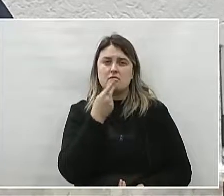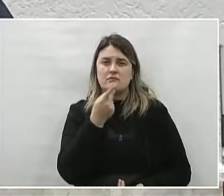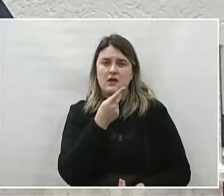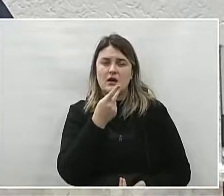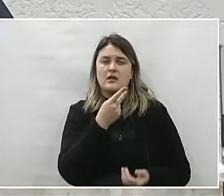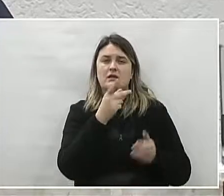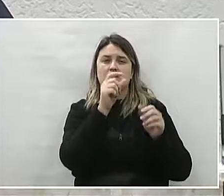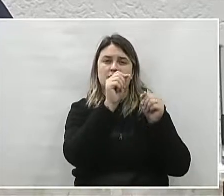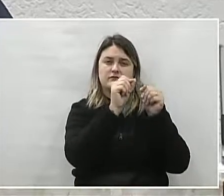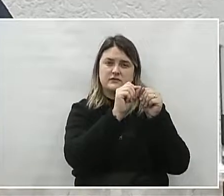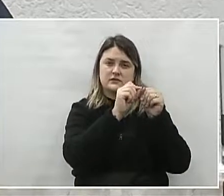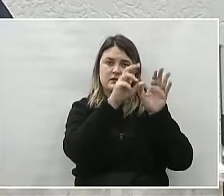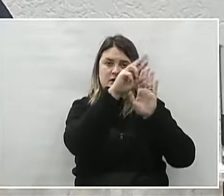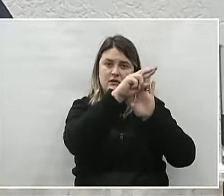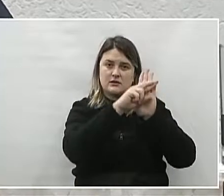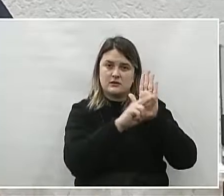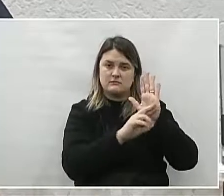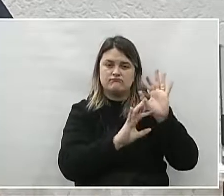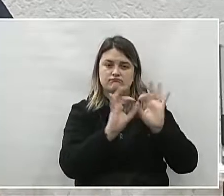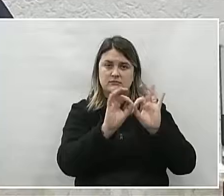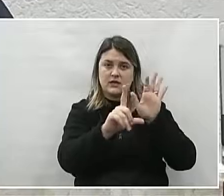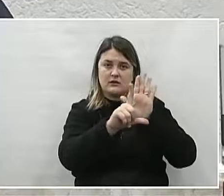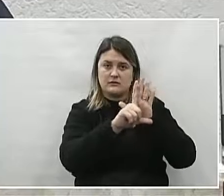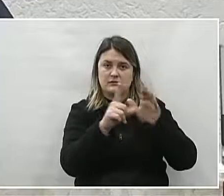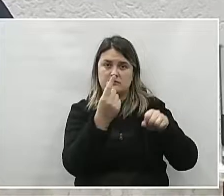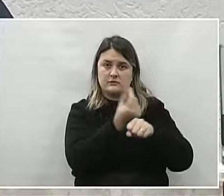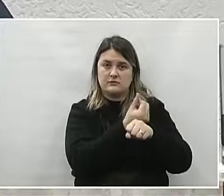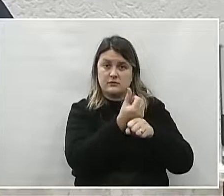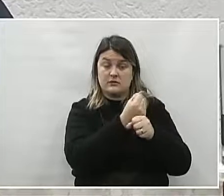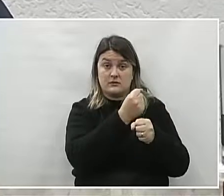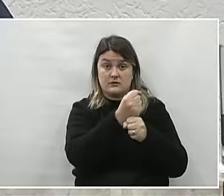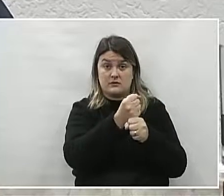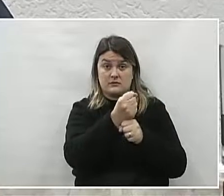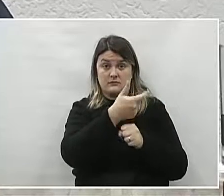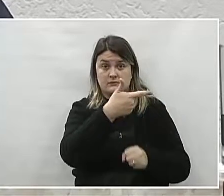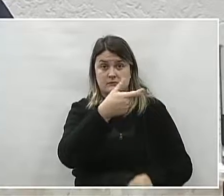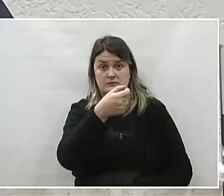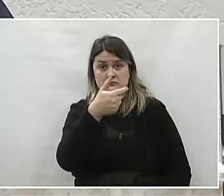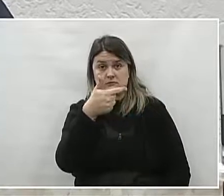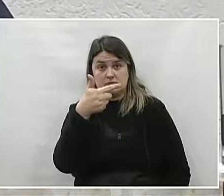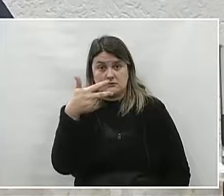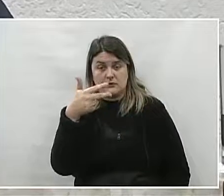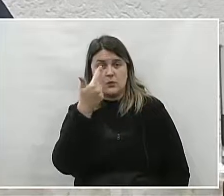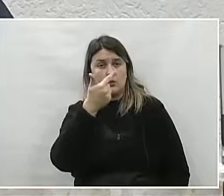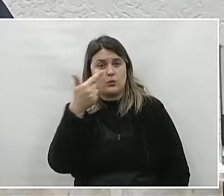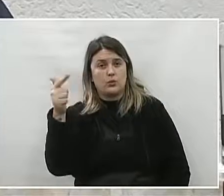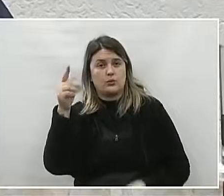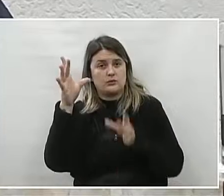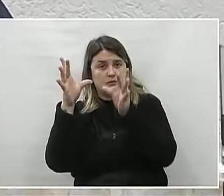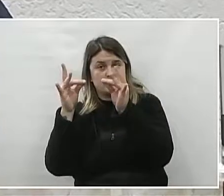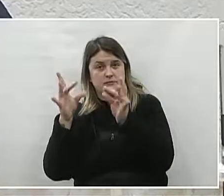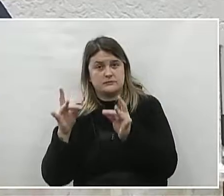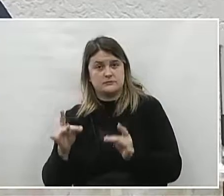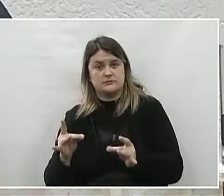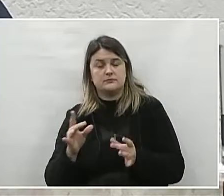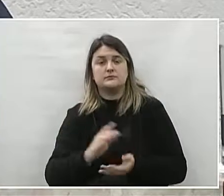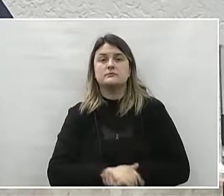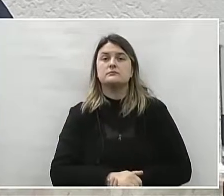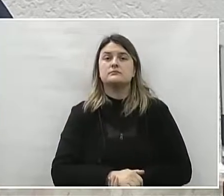sobre as diretrizes da elaboração da lei orçamentária para o exercício de 2023 e da outras providências.